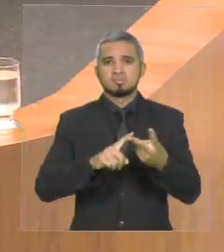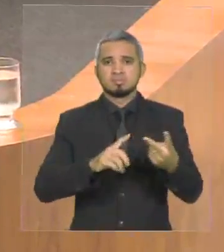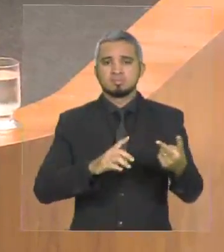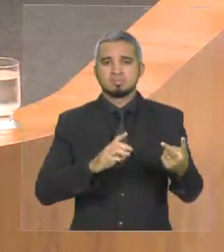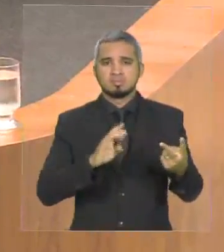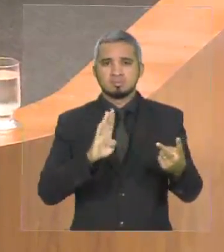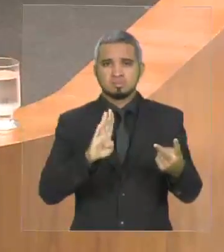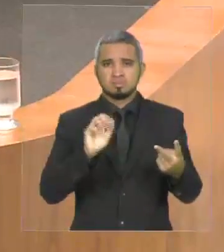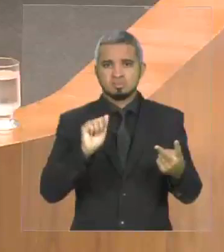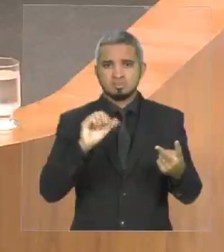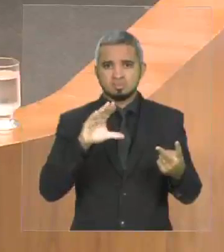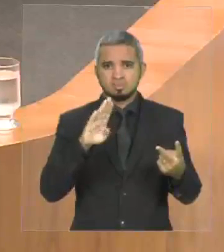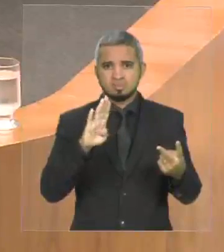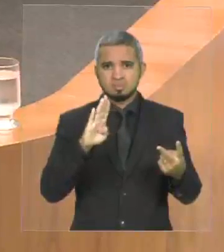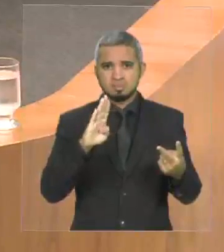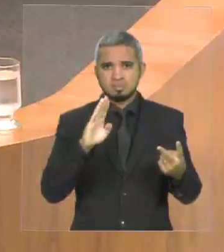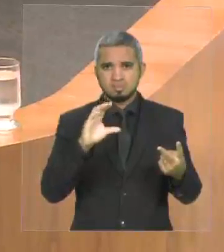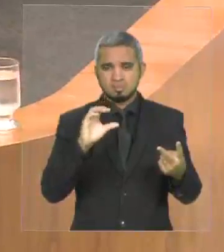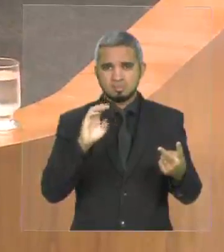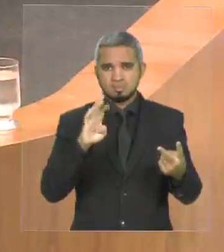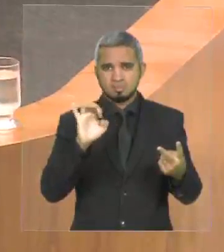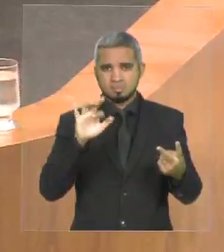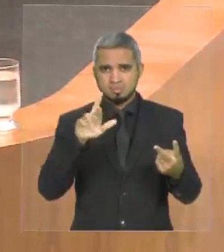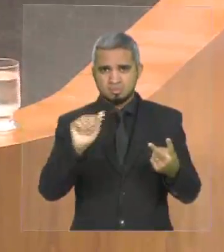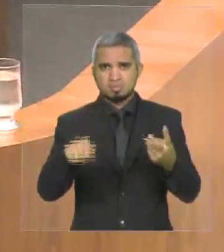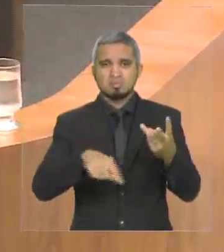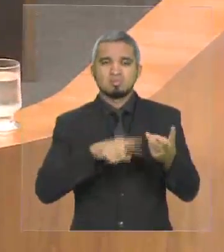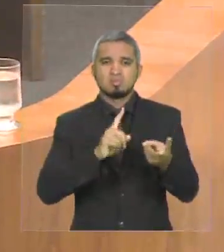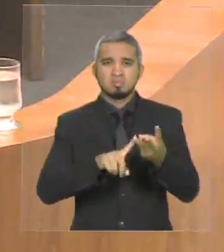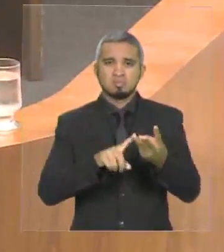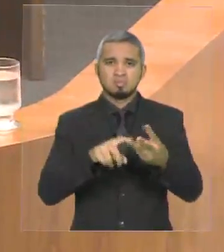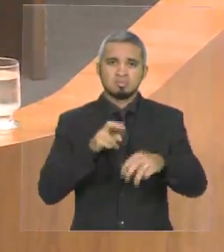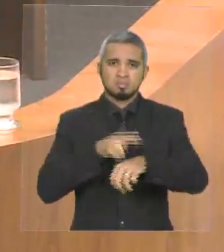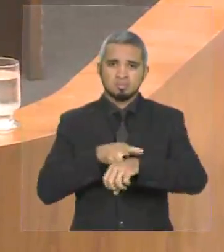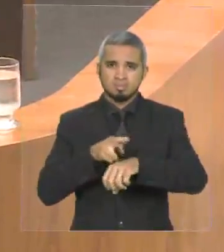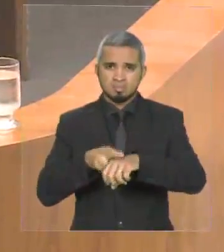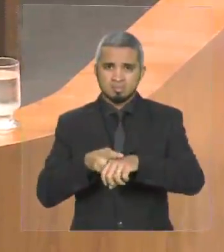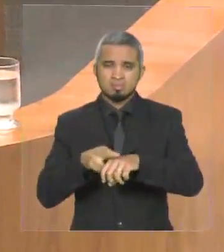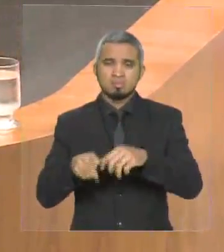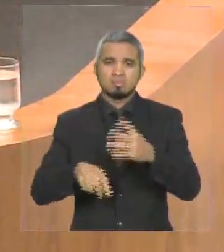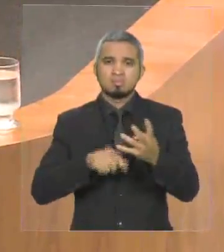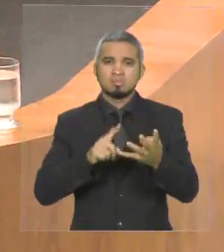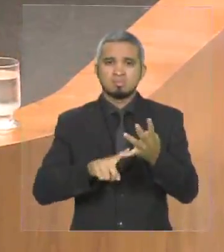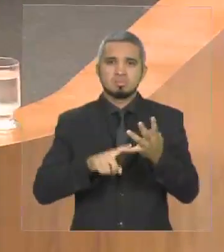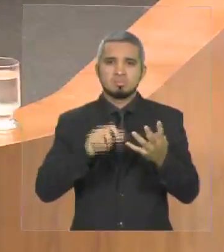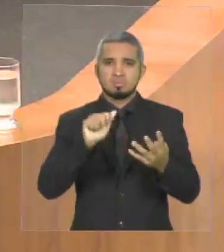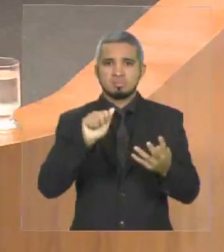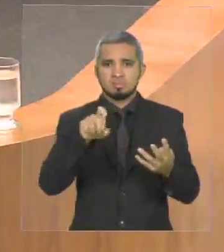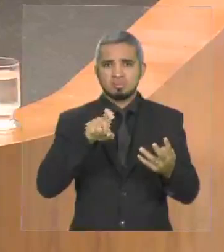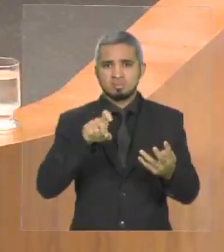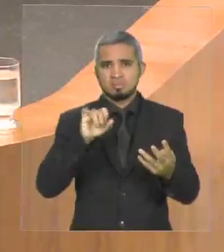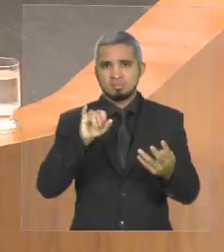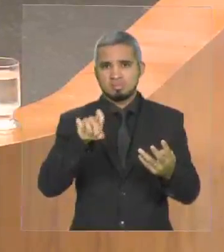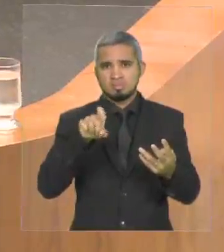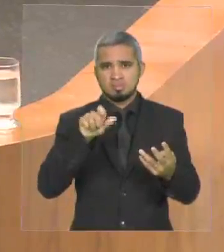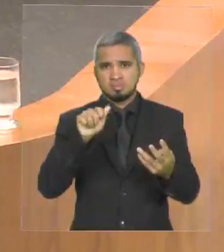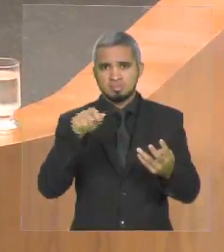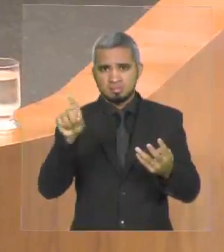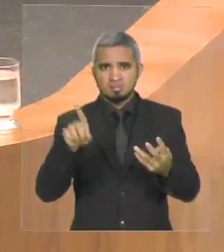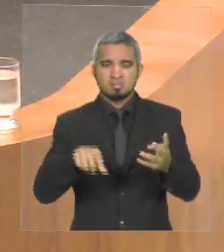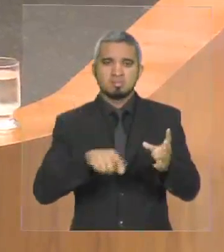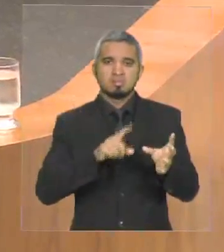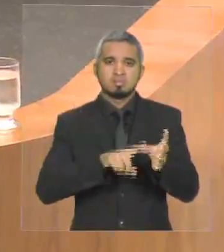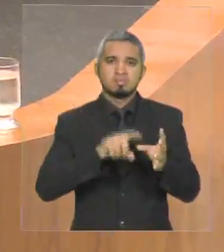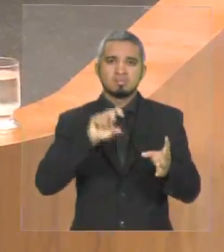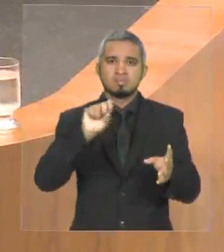tem o município de Rosário, tem o município de Axixá, tem o município de Santa Rita, de Presidente Juscelino,